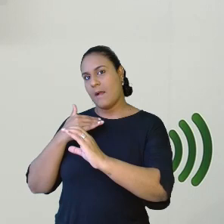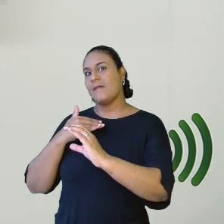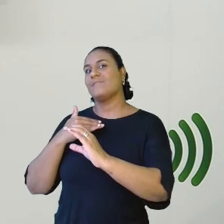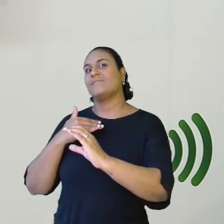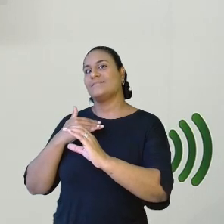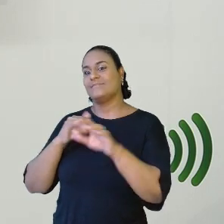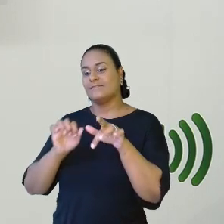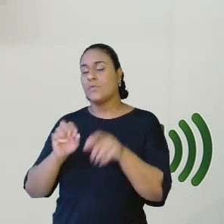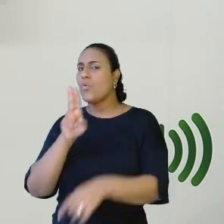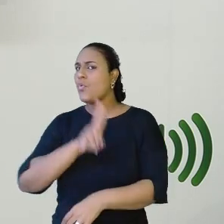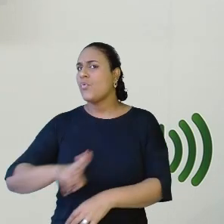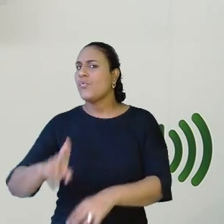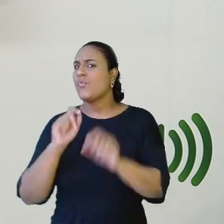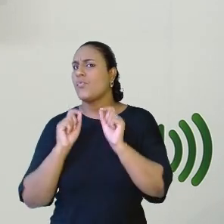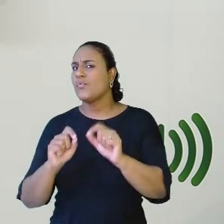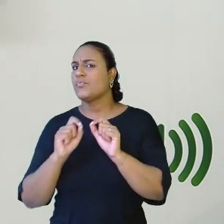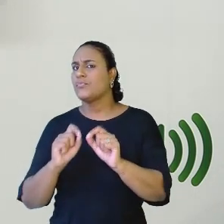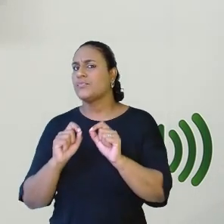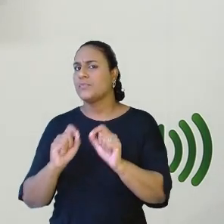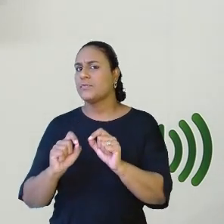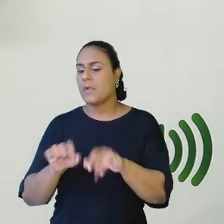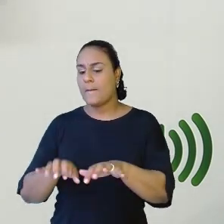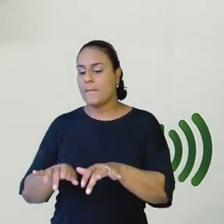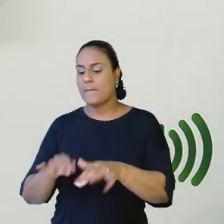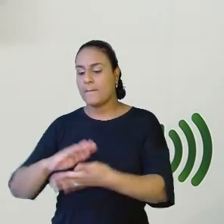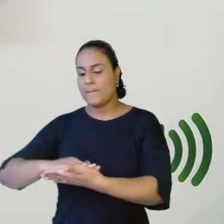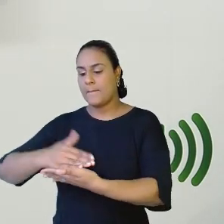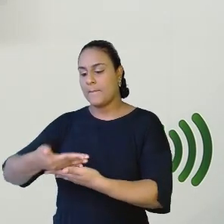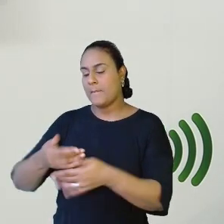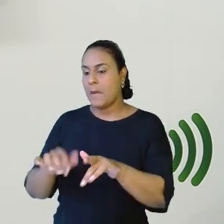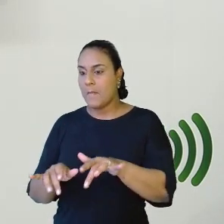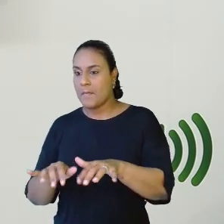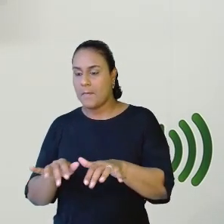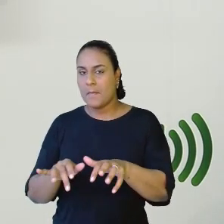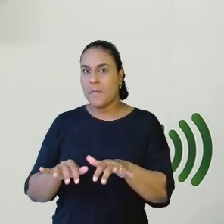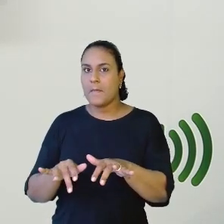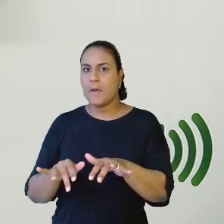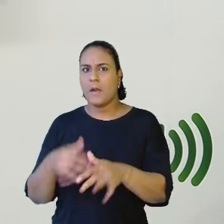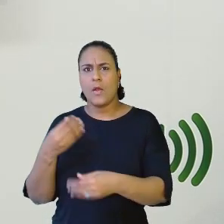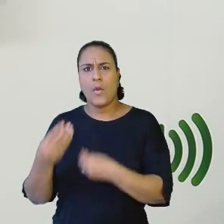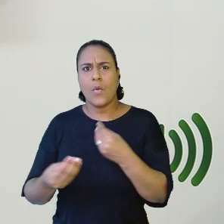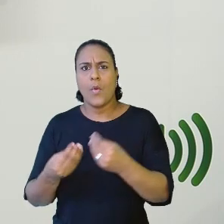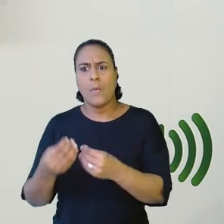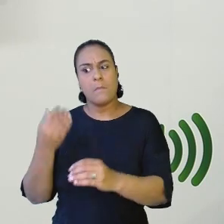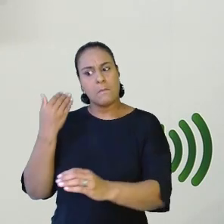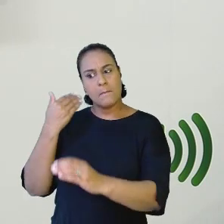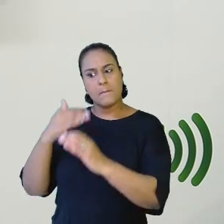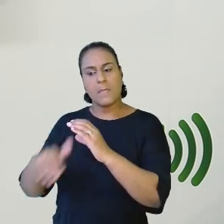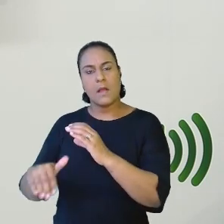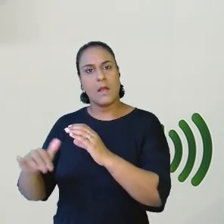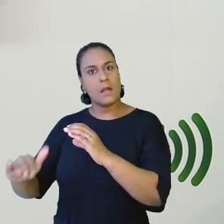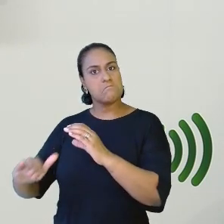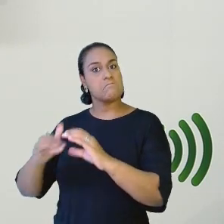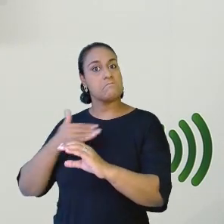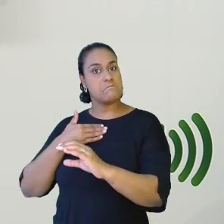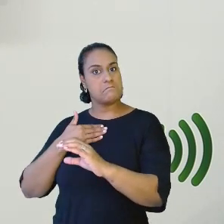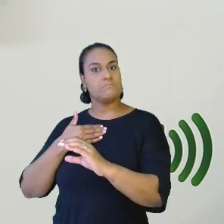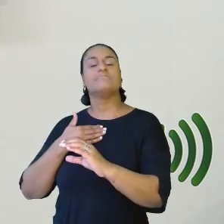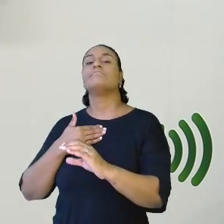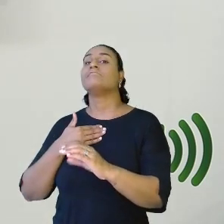de computadores pela internet. O que é que eu faço para receber ou enviar um e-mail? A